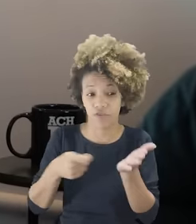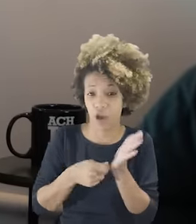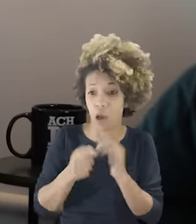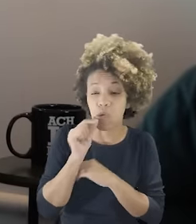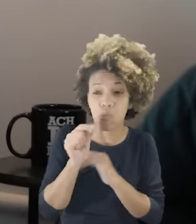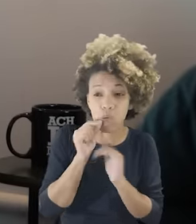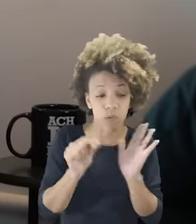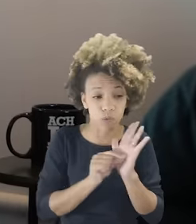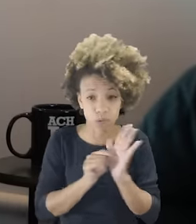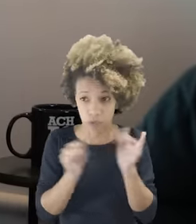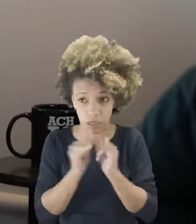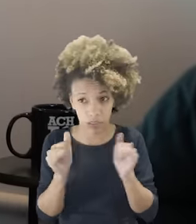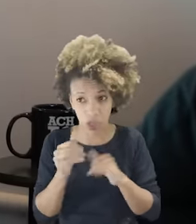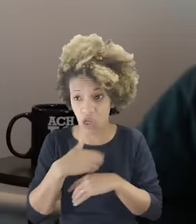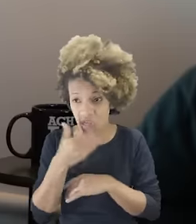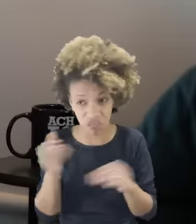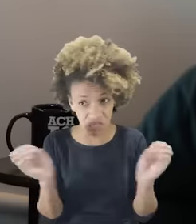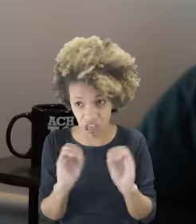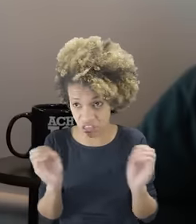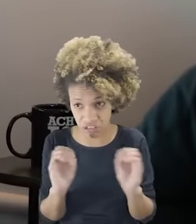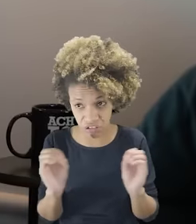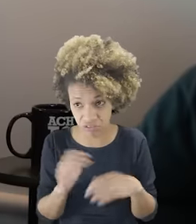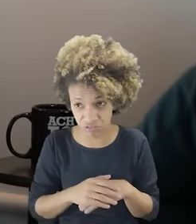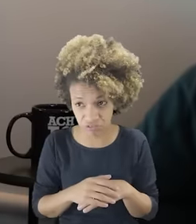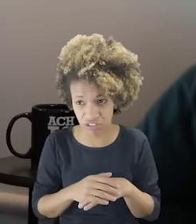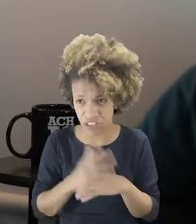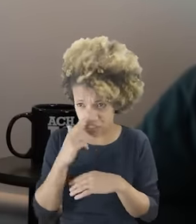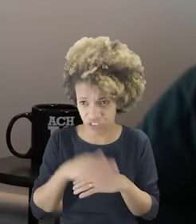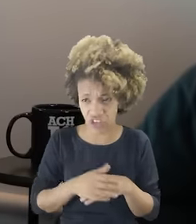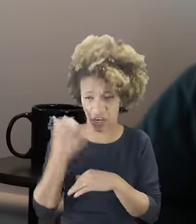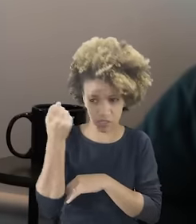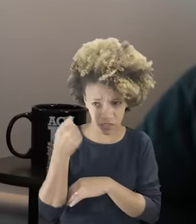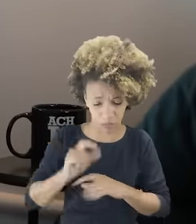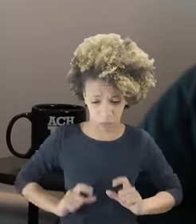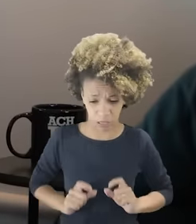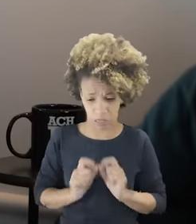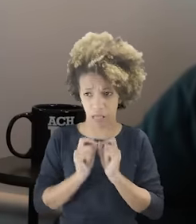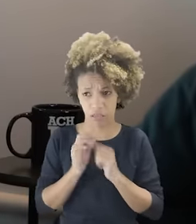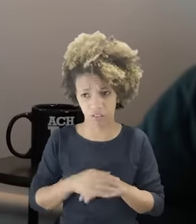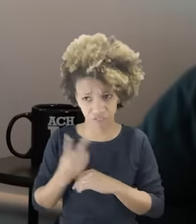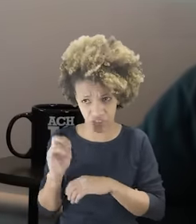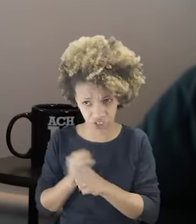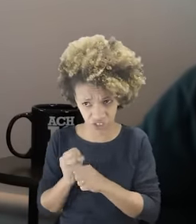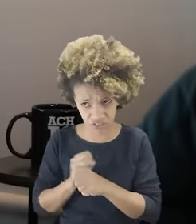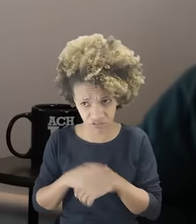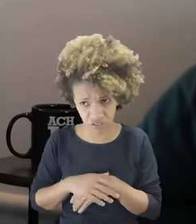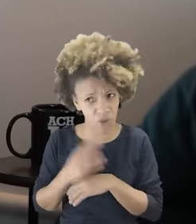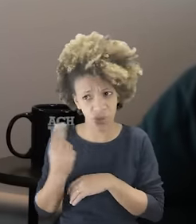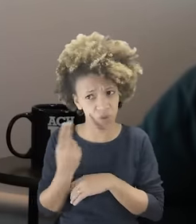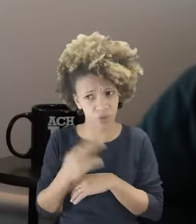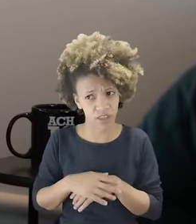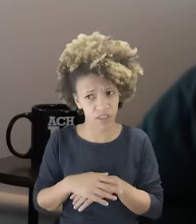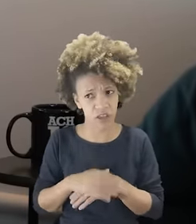toma energético não come uma fruta tem intestino não vê um lactobacilo Vivo faz uns 20 anos tipo assim Nem